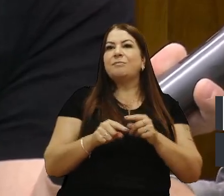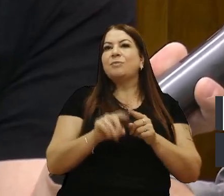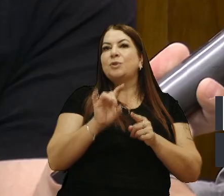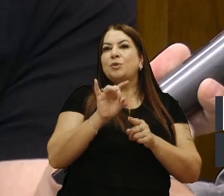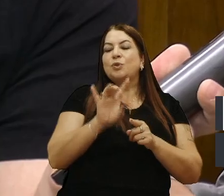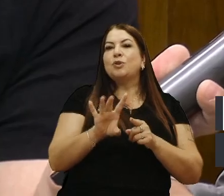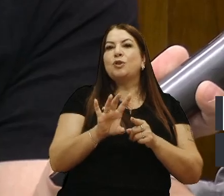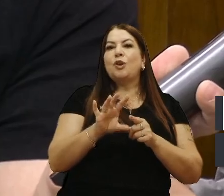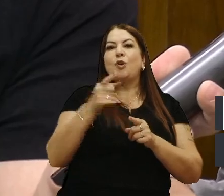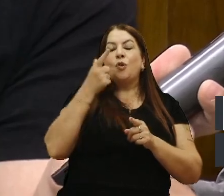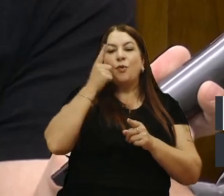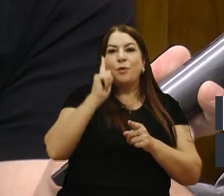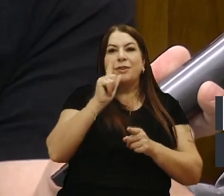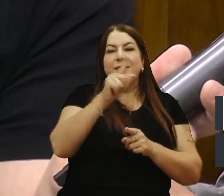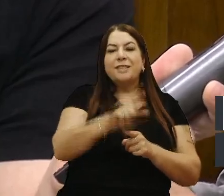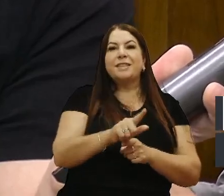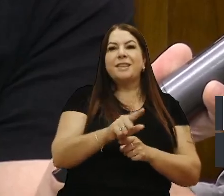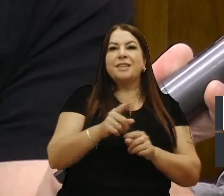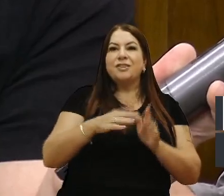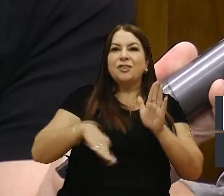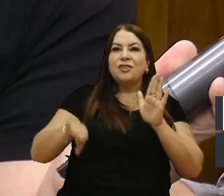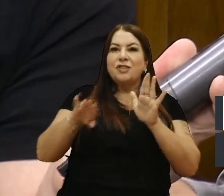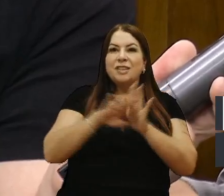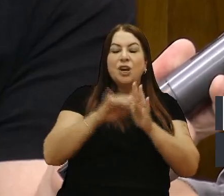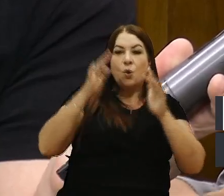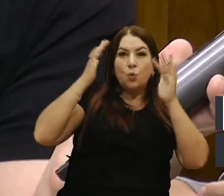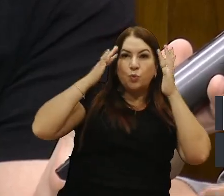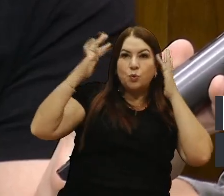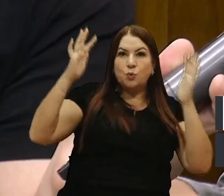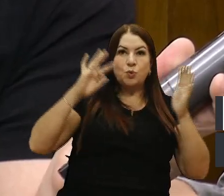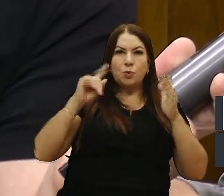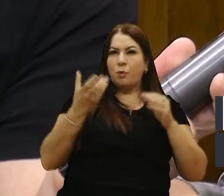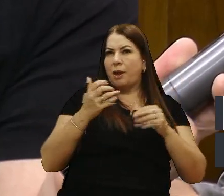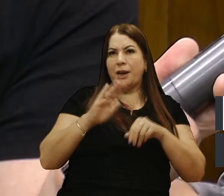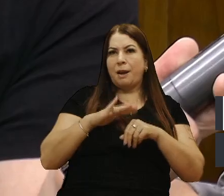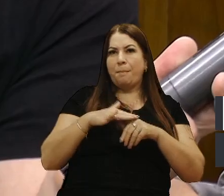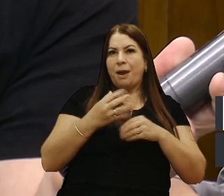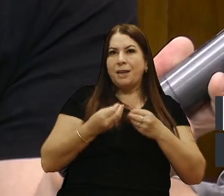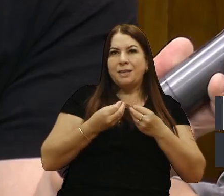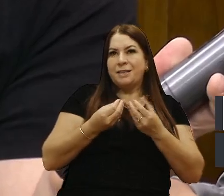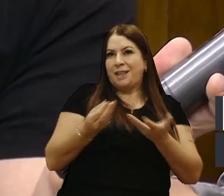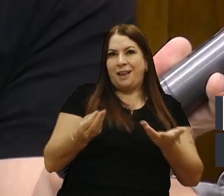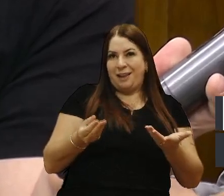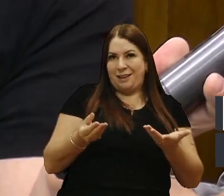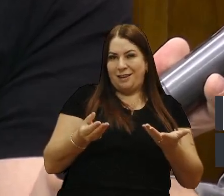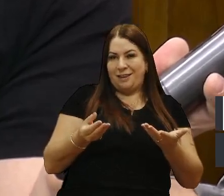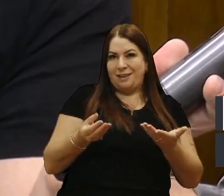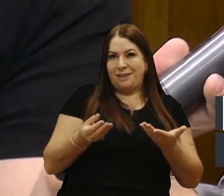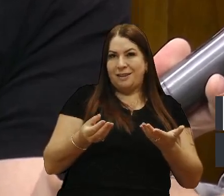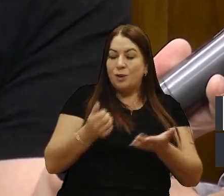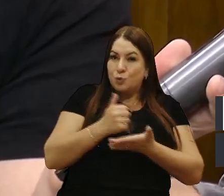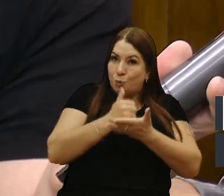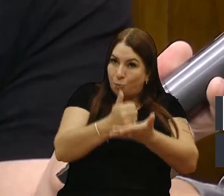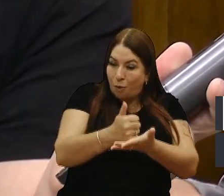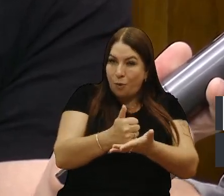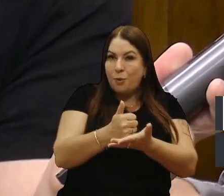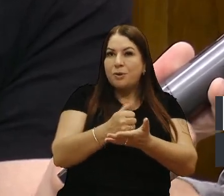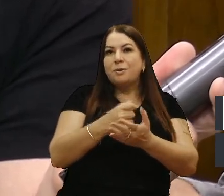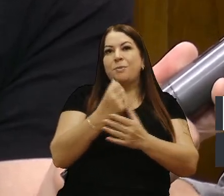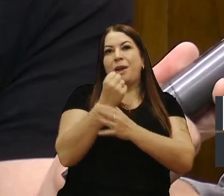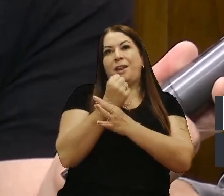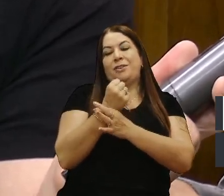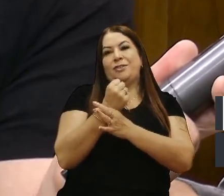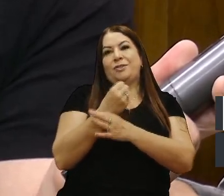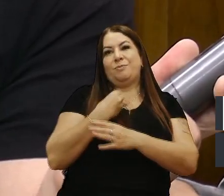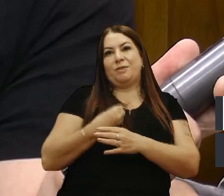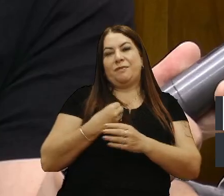apenas conseguir chegar aos nossos sonhos. A gente não quer nada dado. A gente só quer o suporte para garantir